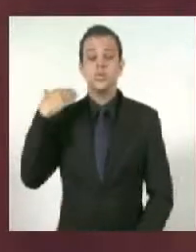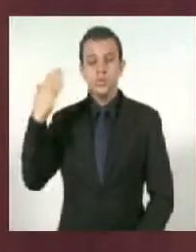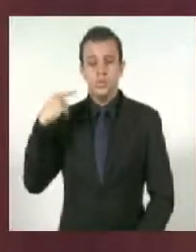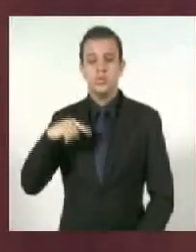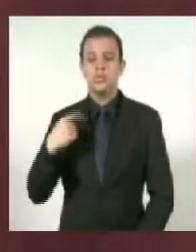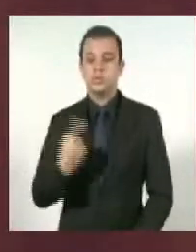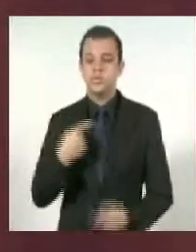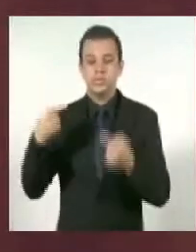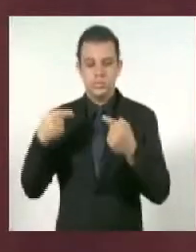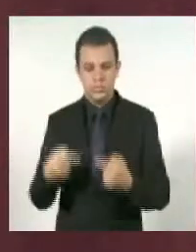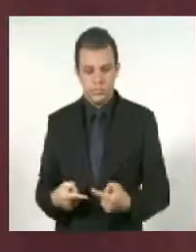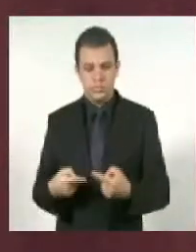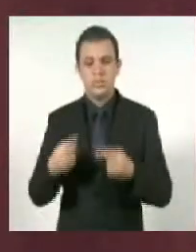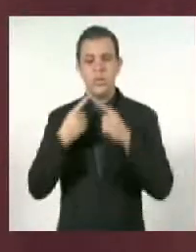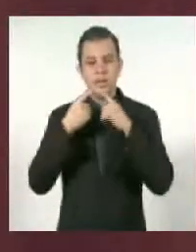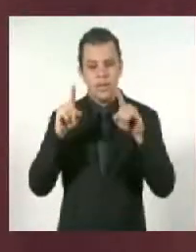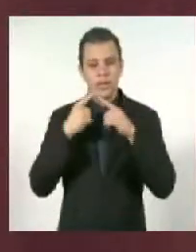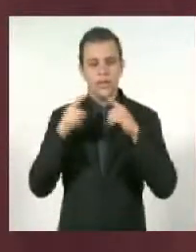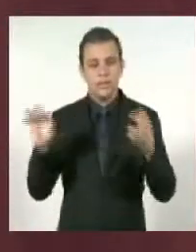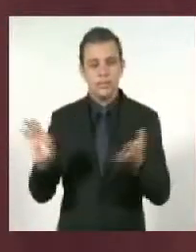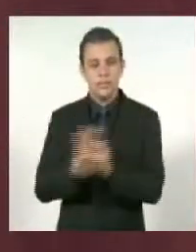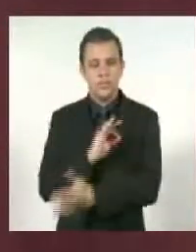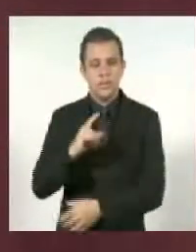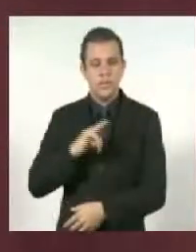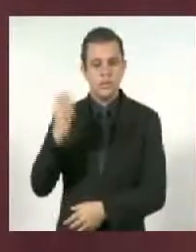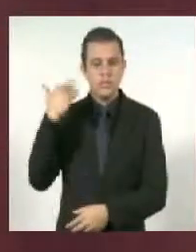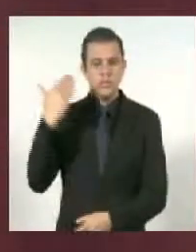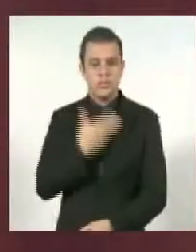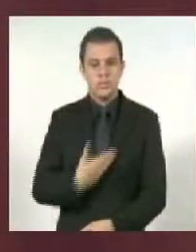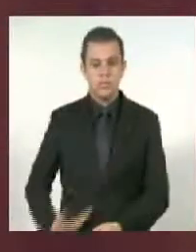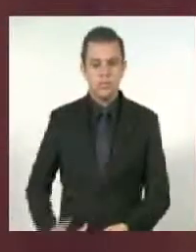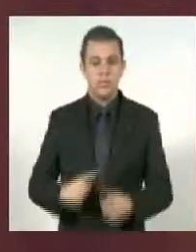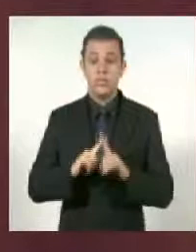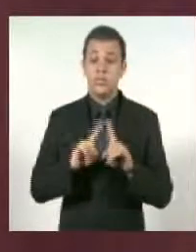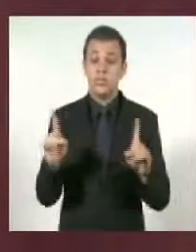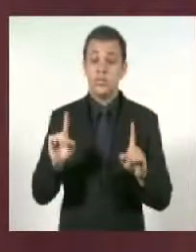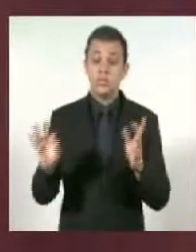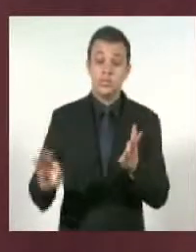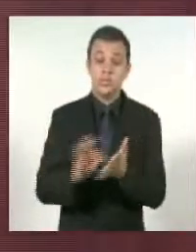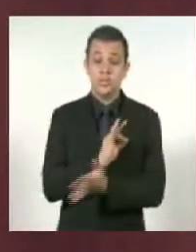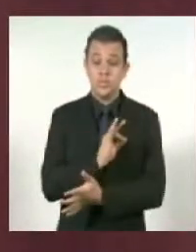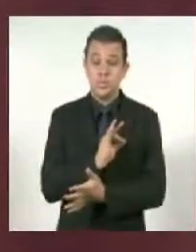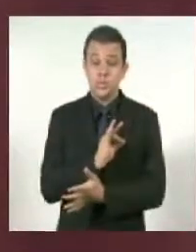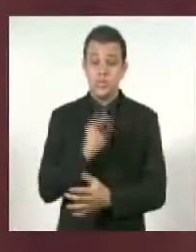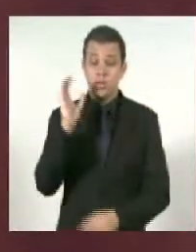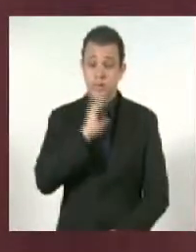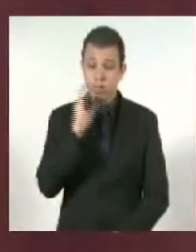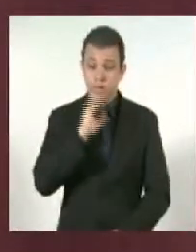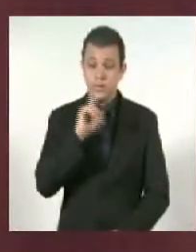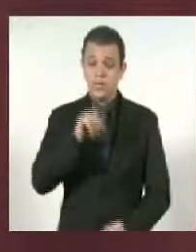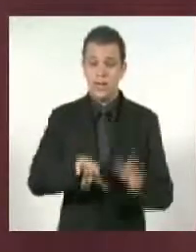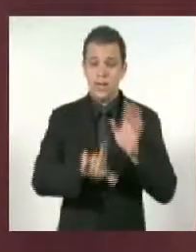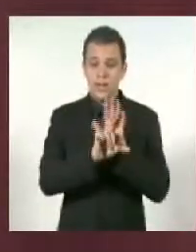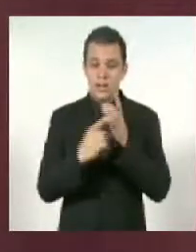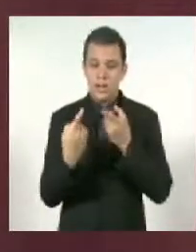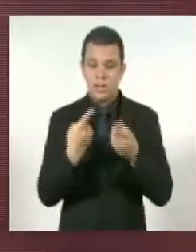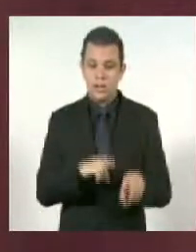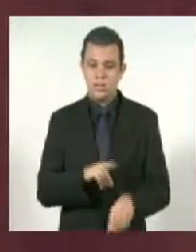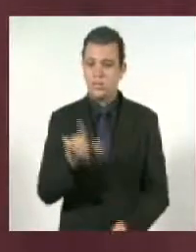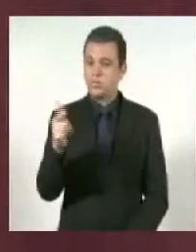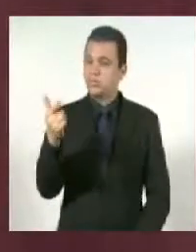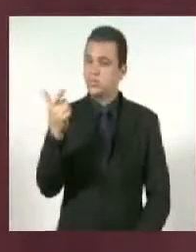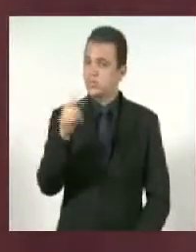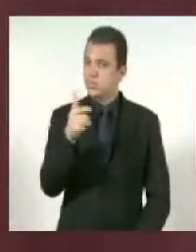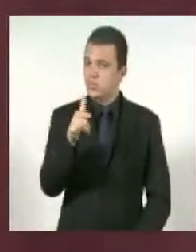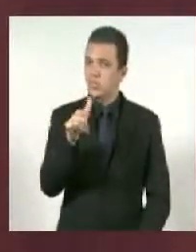contratos emergenciais, contudo, deputado Souza Neto, eles não são ilegais, tanto que eles estão previstos em